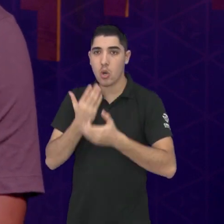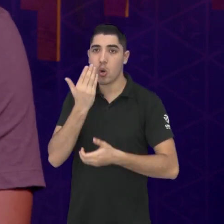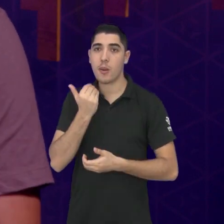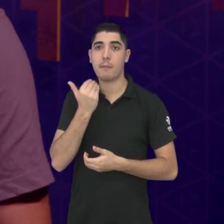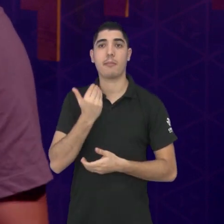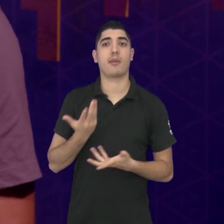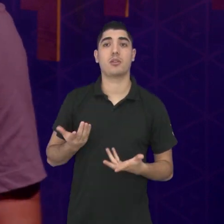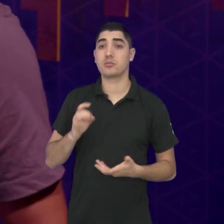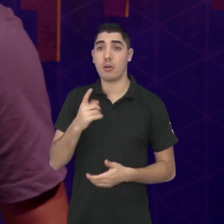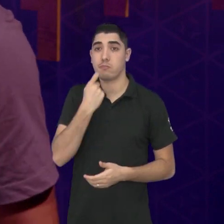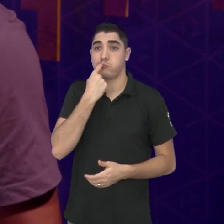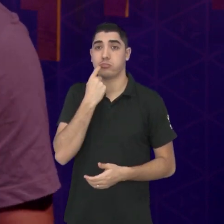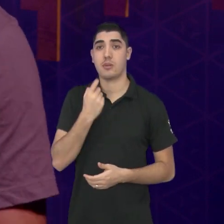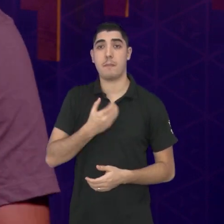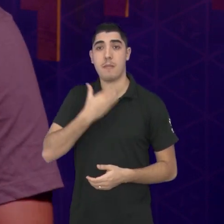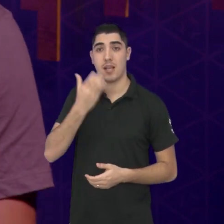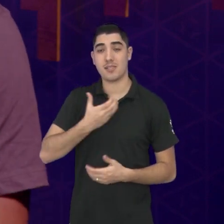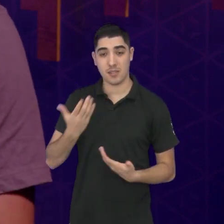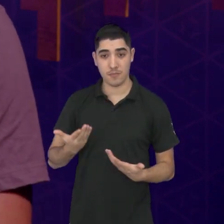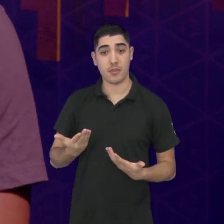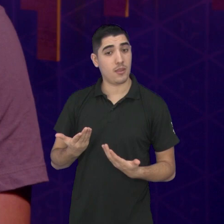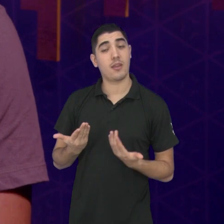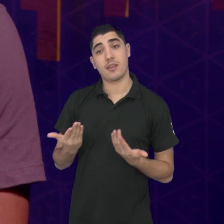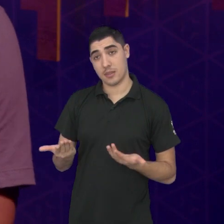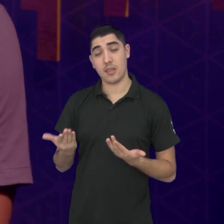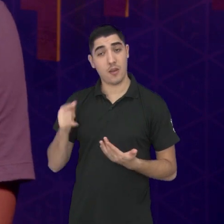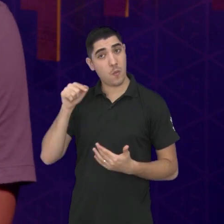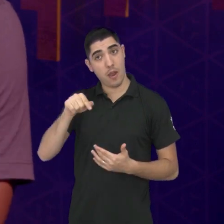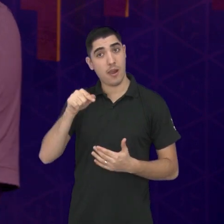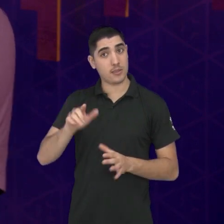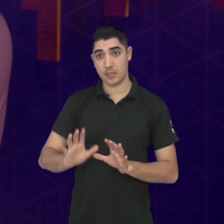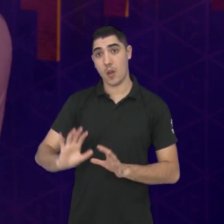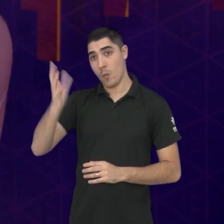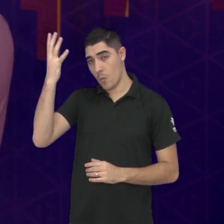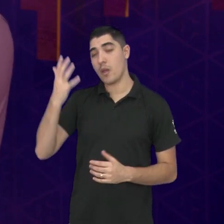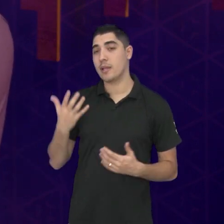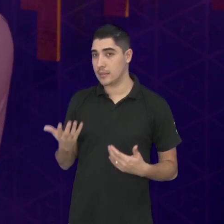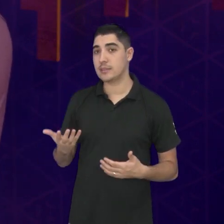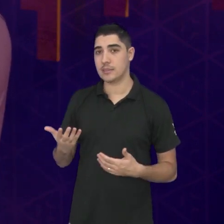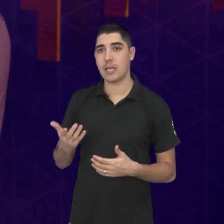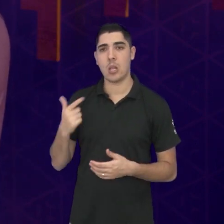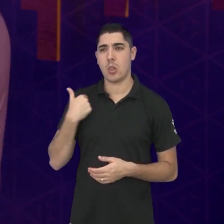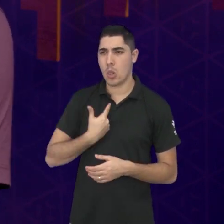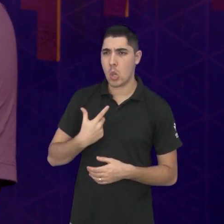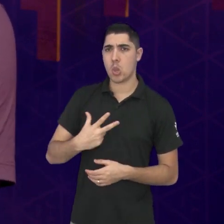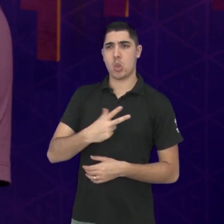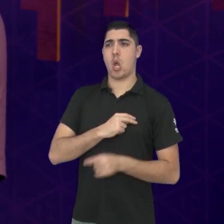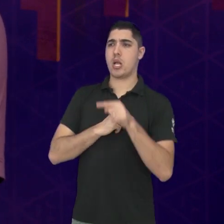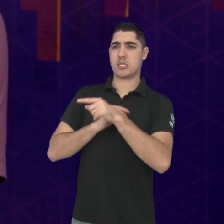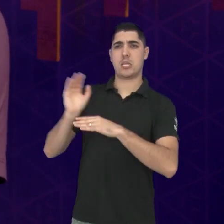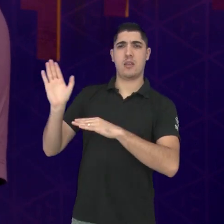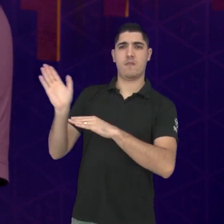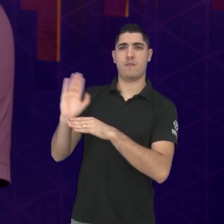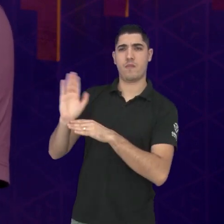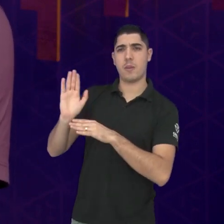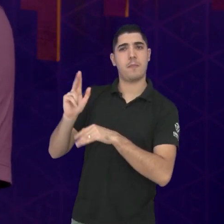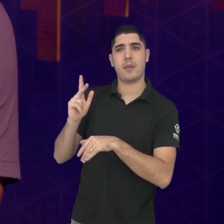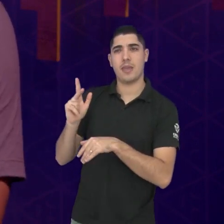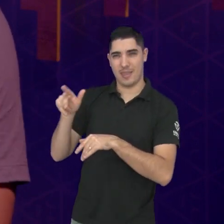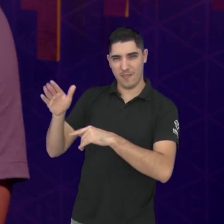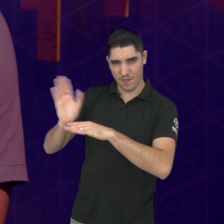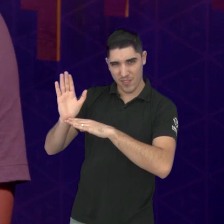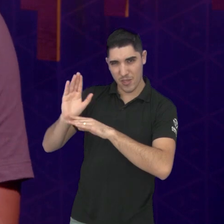que ele come em dias, né? Então é essa situação, né? Que, nossa, no anime parece